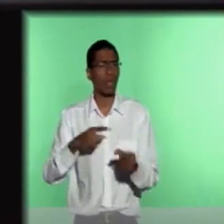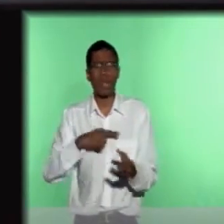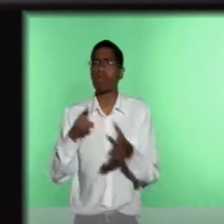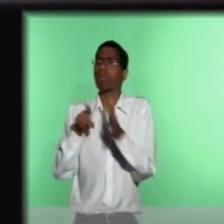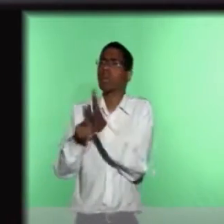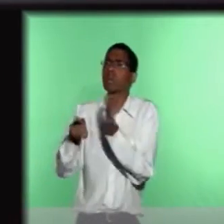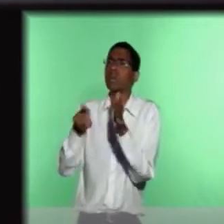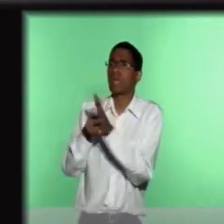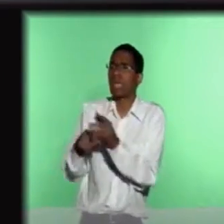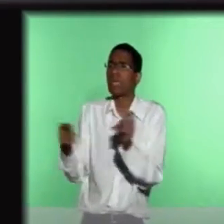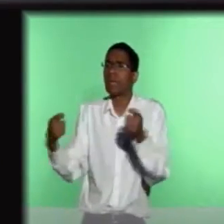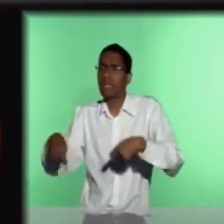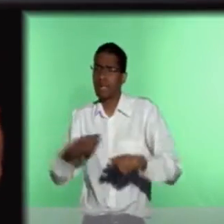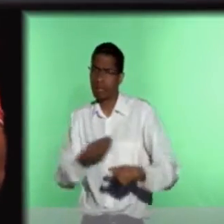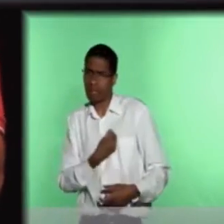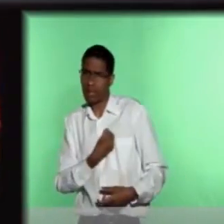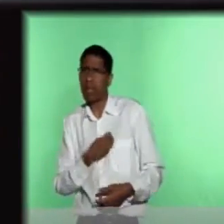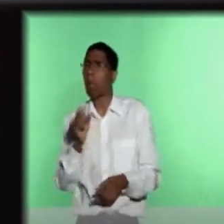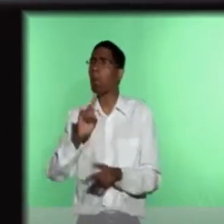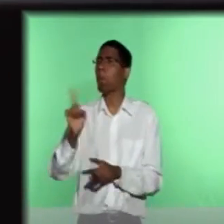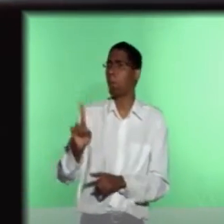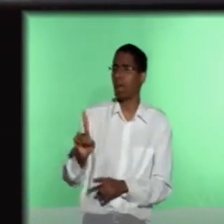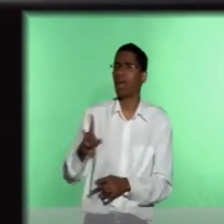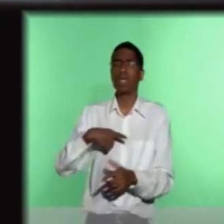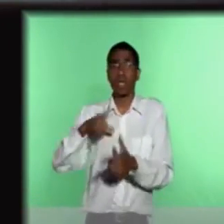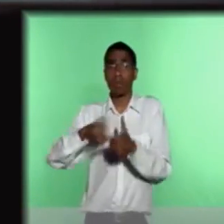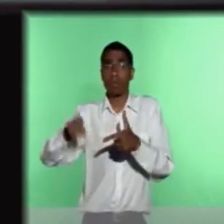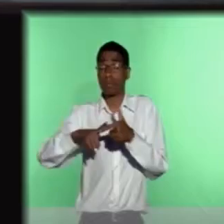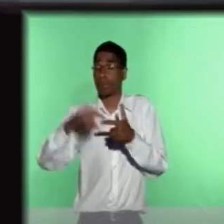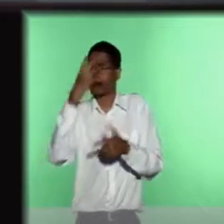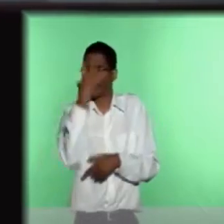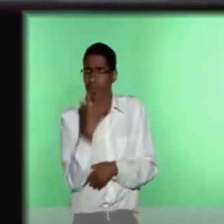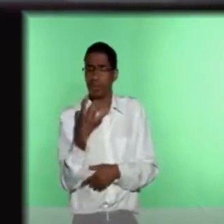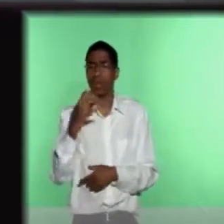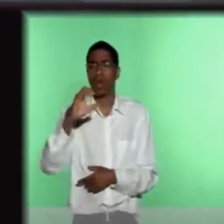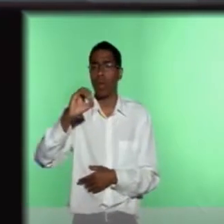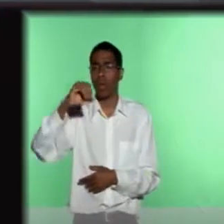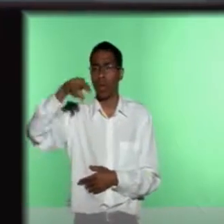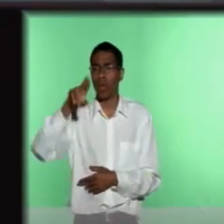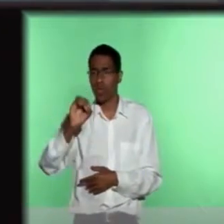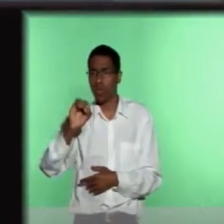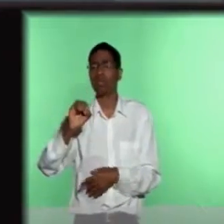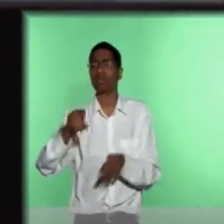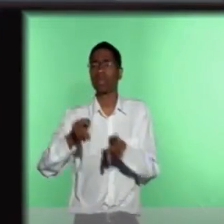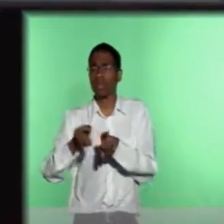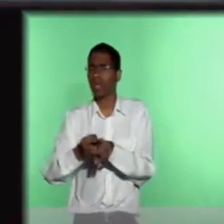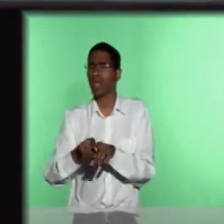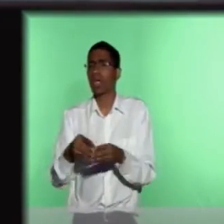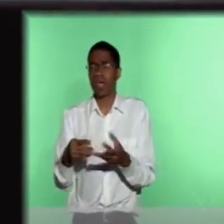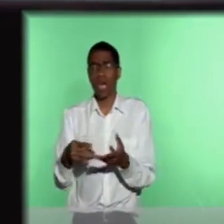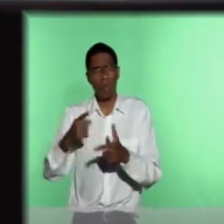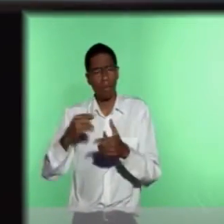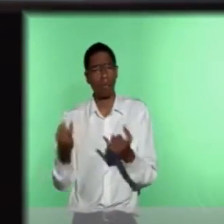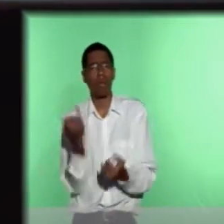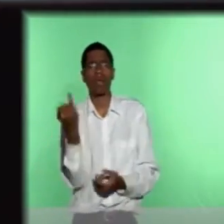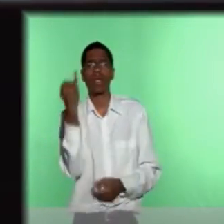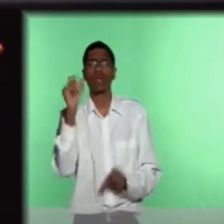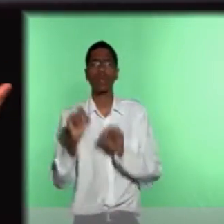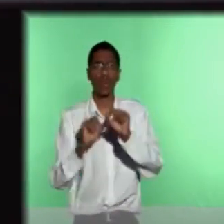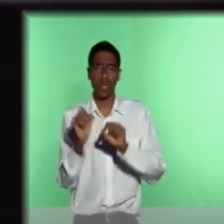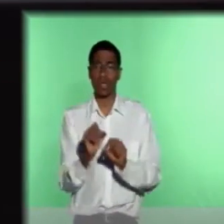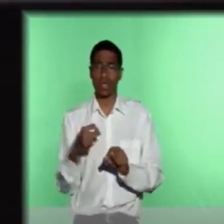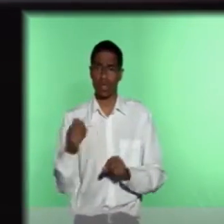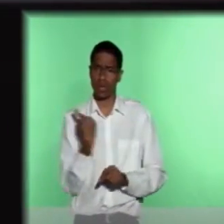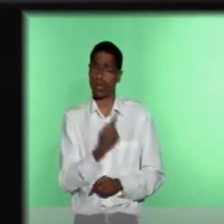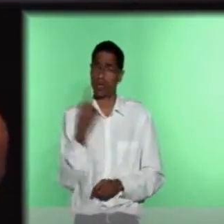ela deve ou não deve existir. Nós temos um problema gravíssimo em relação à ANA. Quer dizer, são mecanismos que são importantes, mas que precisam